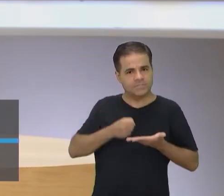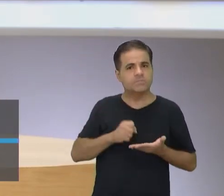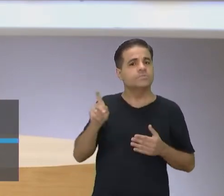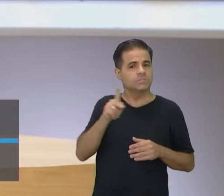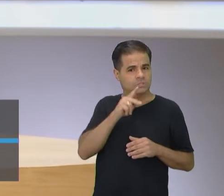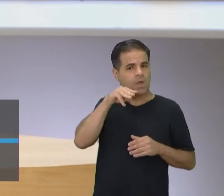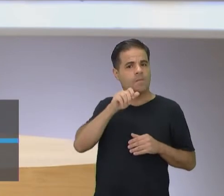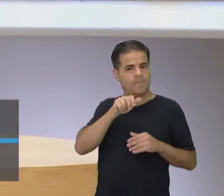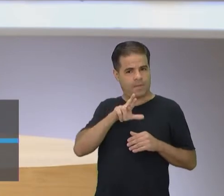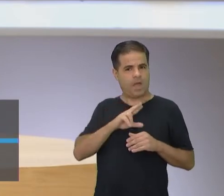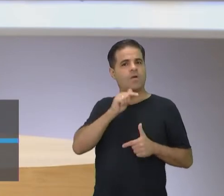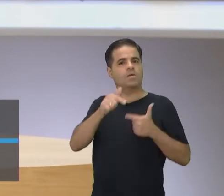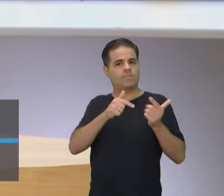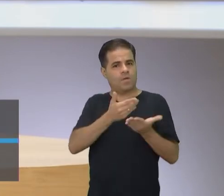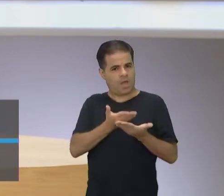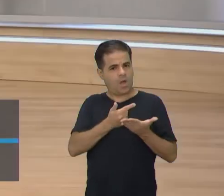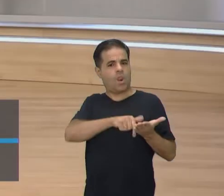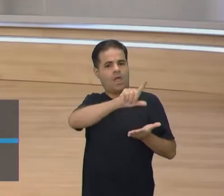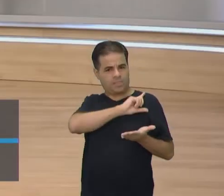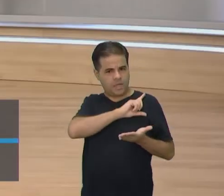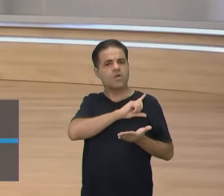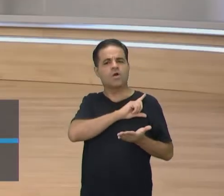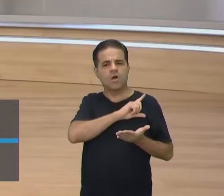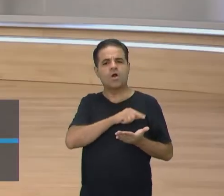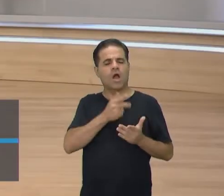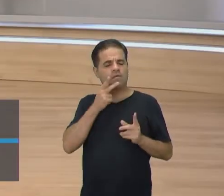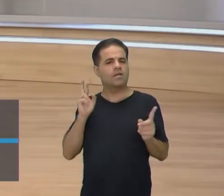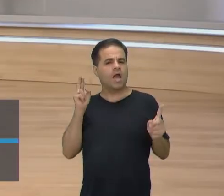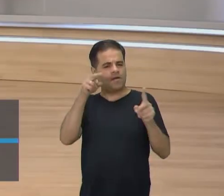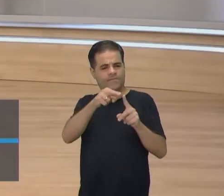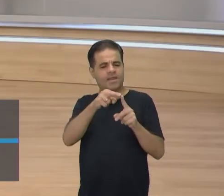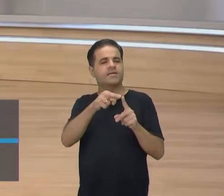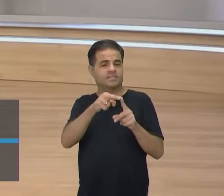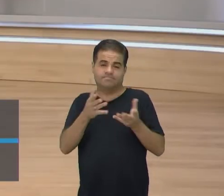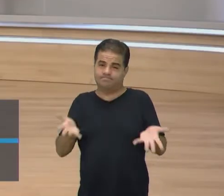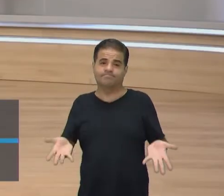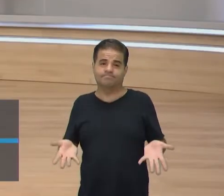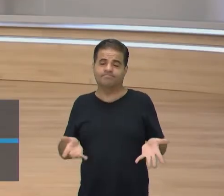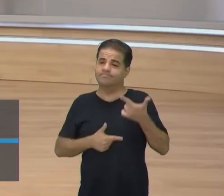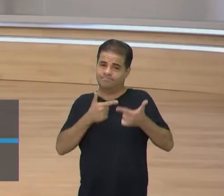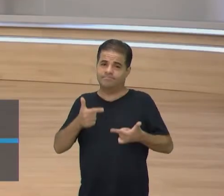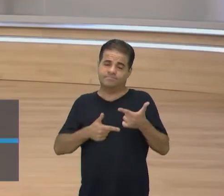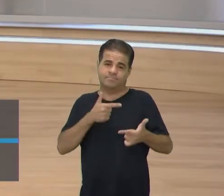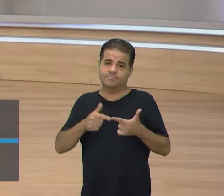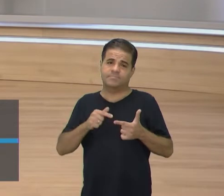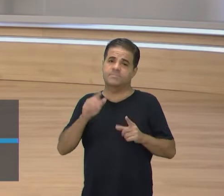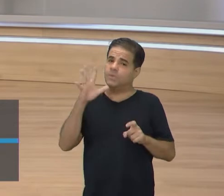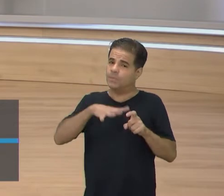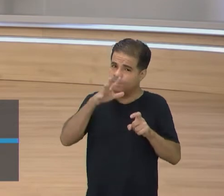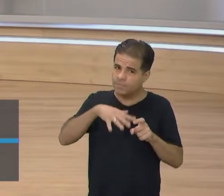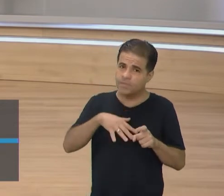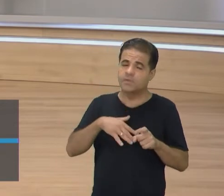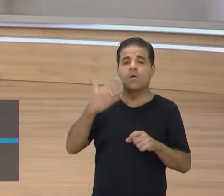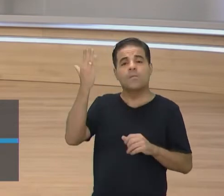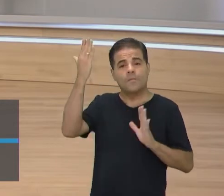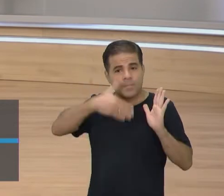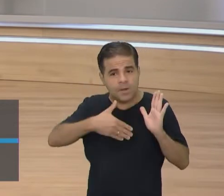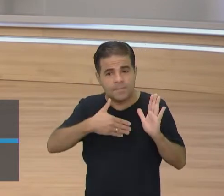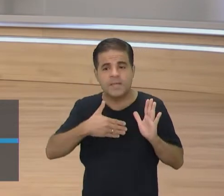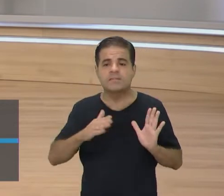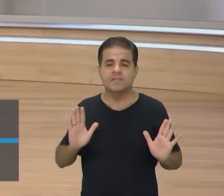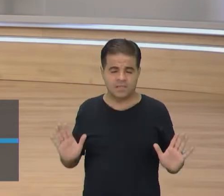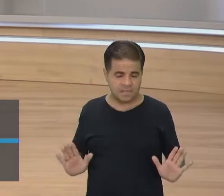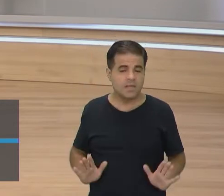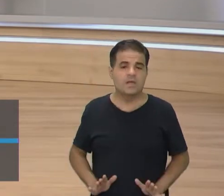Mauro trabalhou na aula anterior, né, da questão da referência. Então, trabalhou lá o mito do Prometeu. É o fato da história